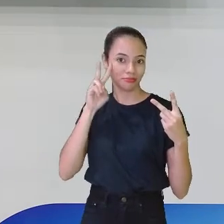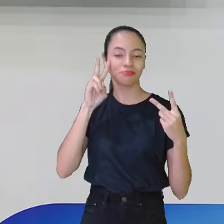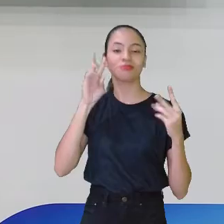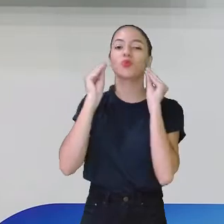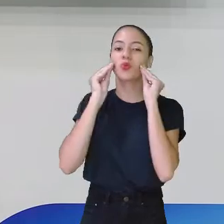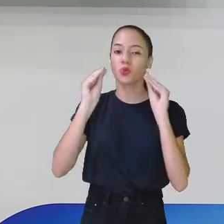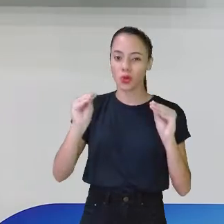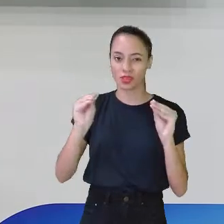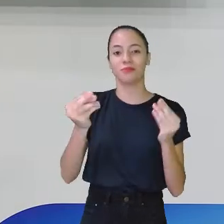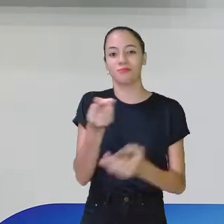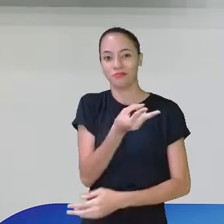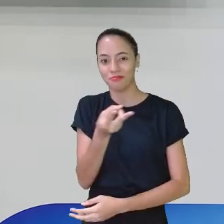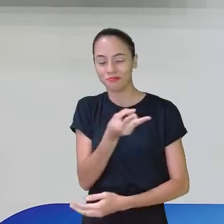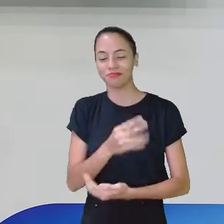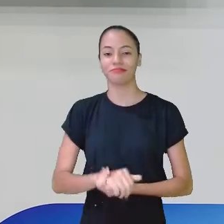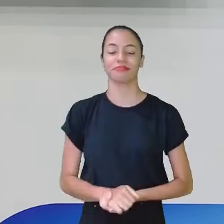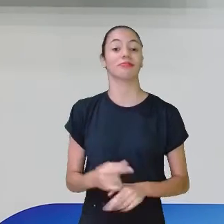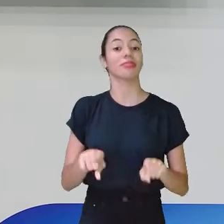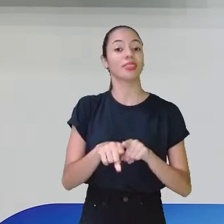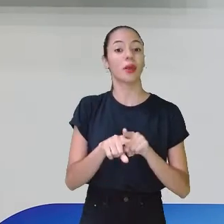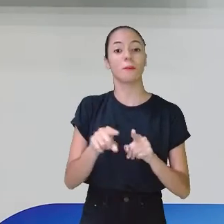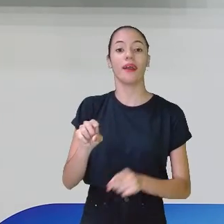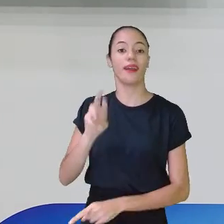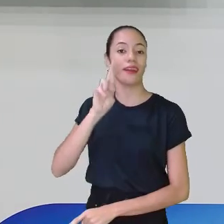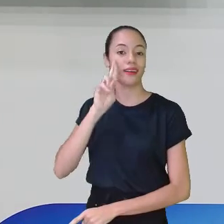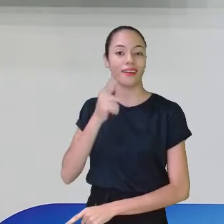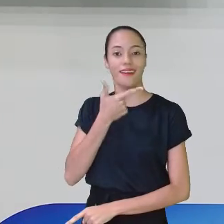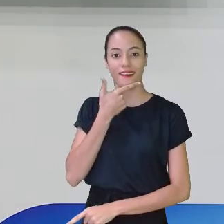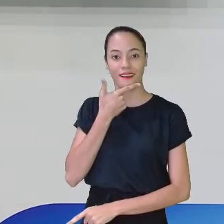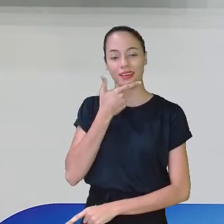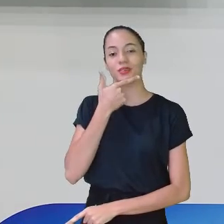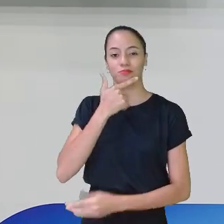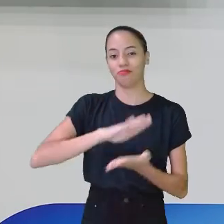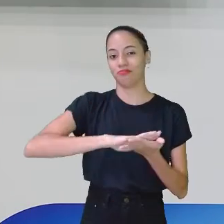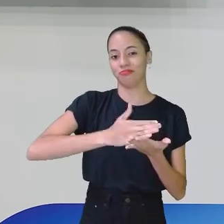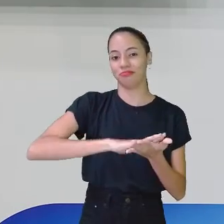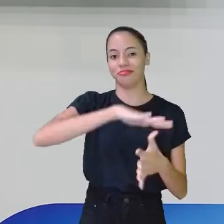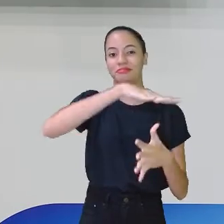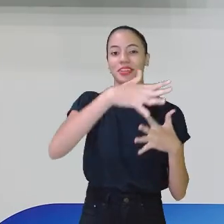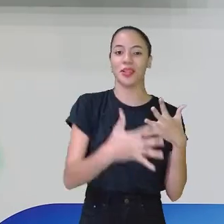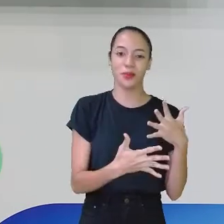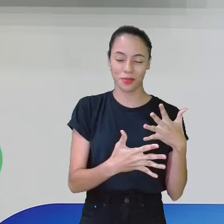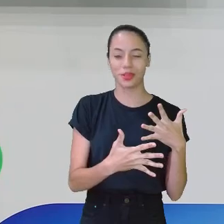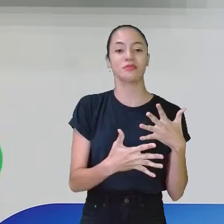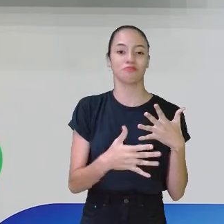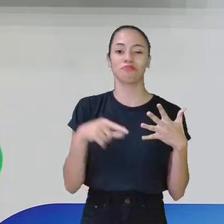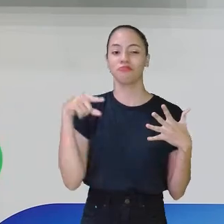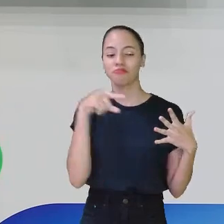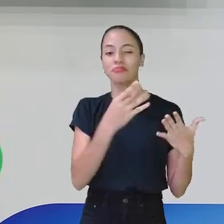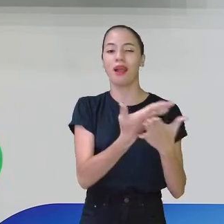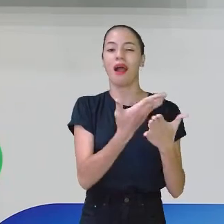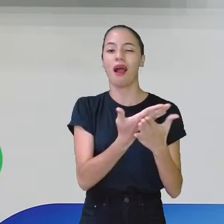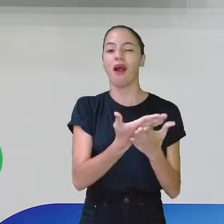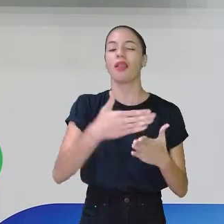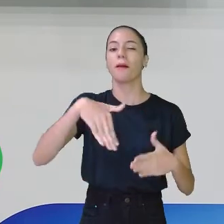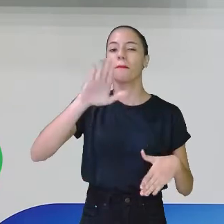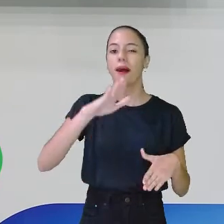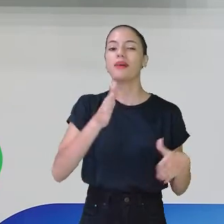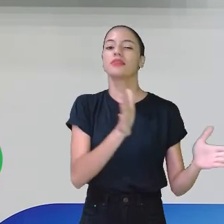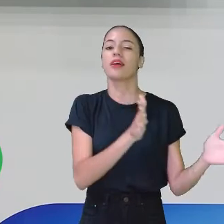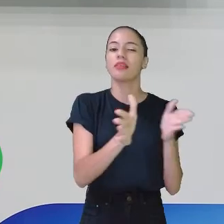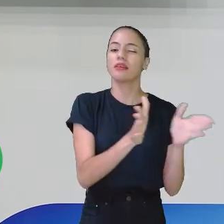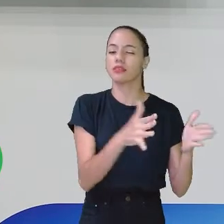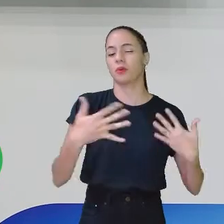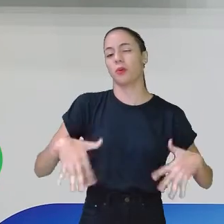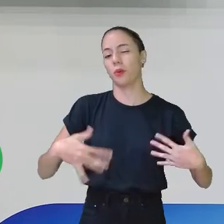E contamos aqui com Raquel, fazendo a nossa interpretação de Libras, deixando essa aula mais acessível, que é